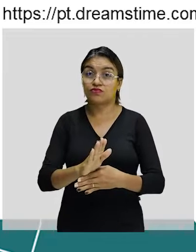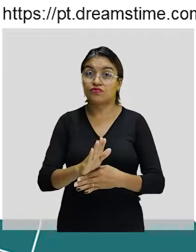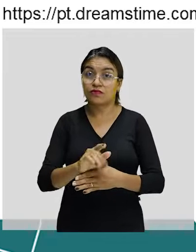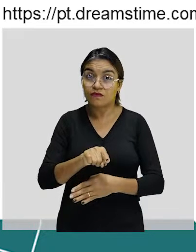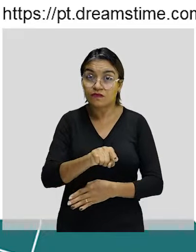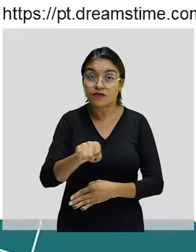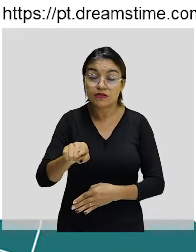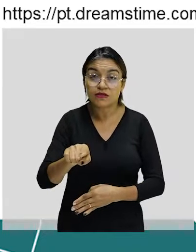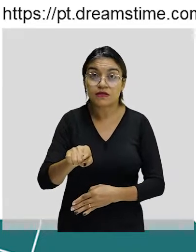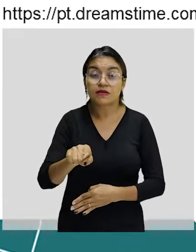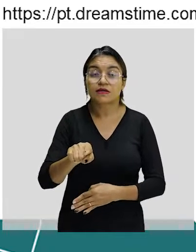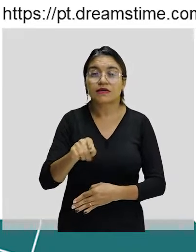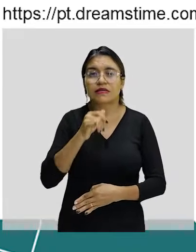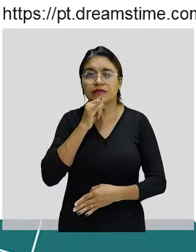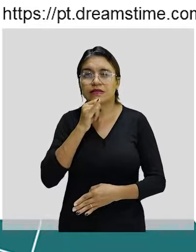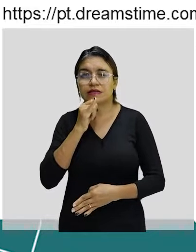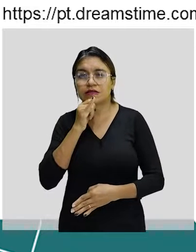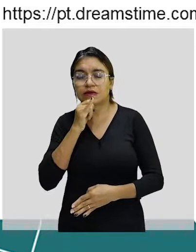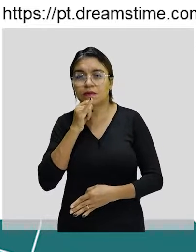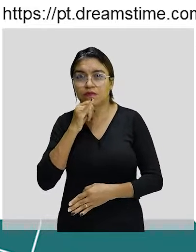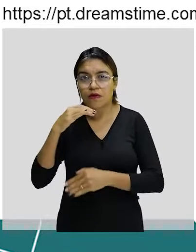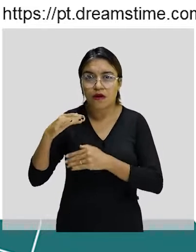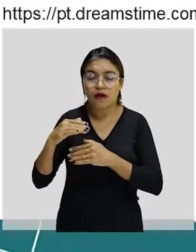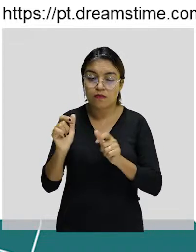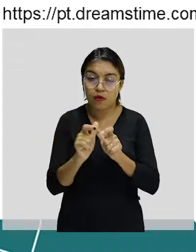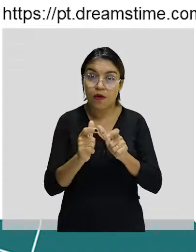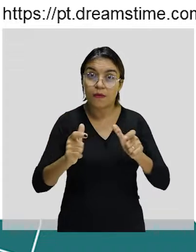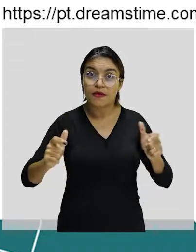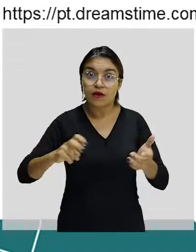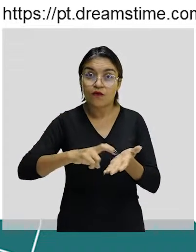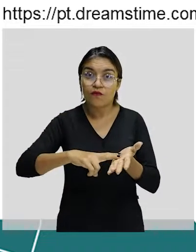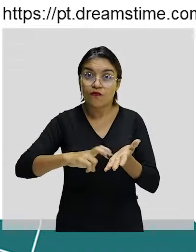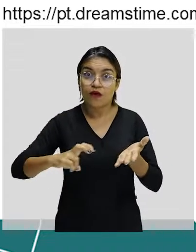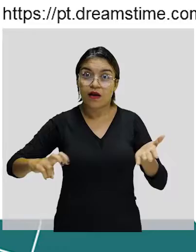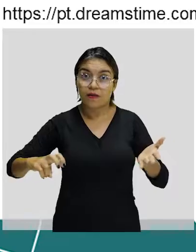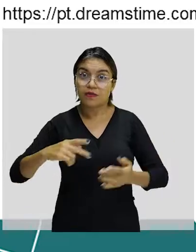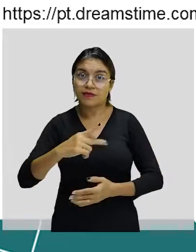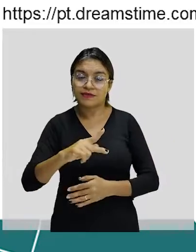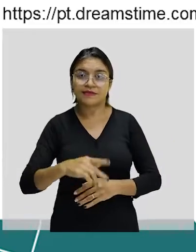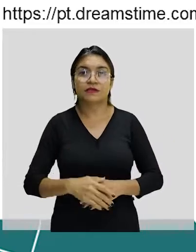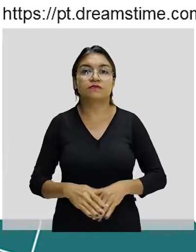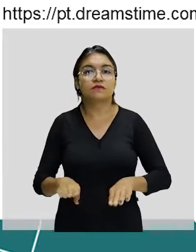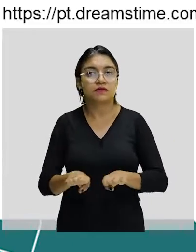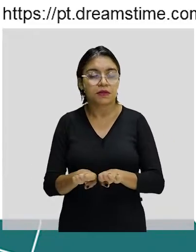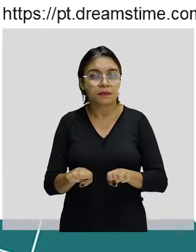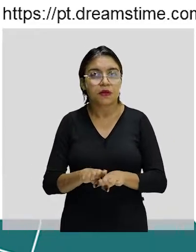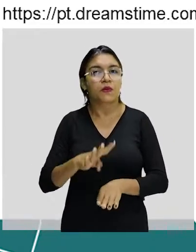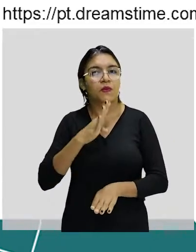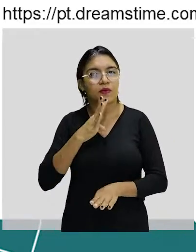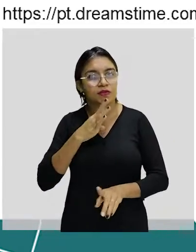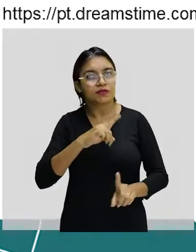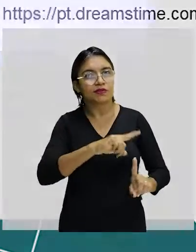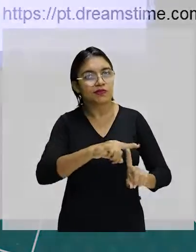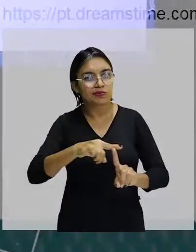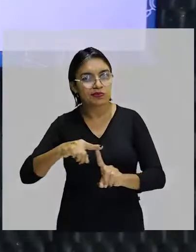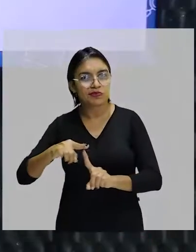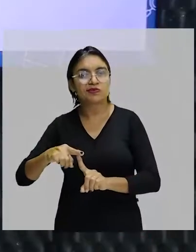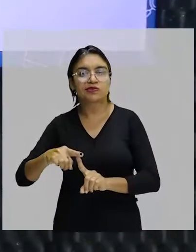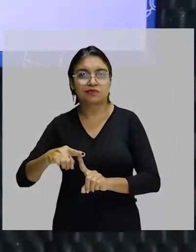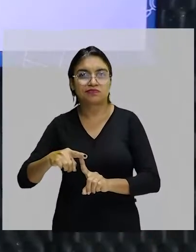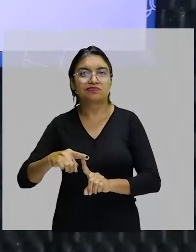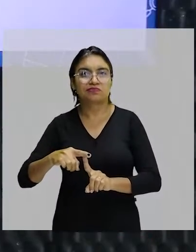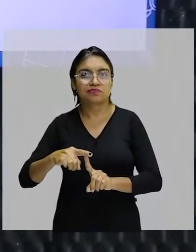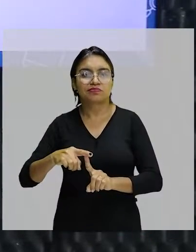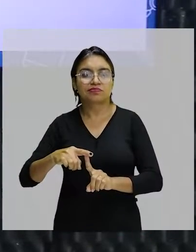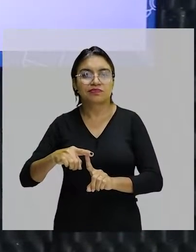sua construção de vocabulário, além de nós conhecermos um pouco mais desse estilo, tá bom? Então, trazer informações